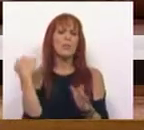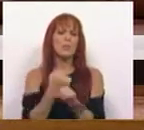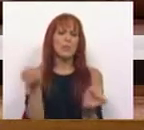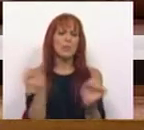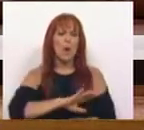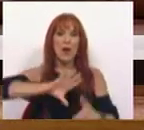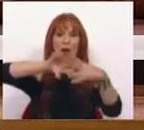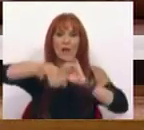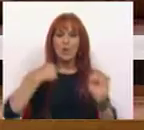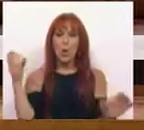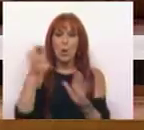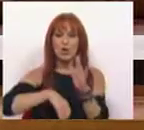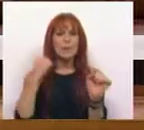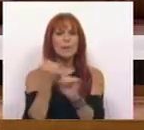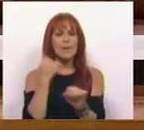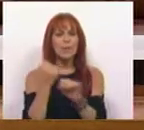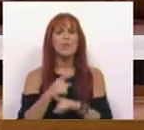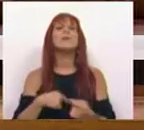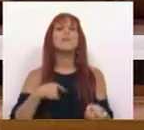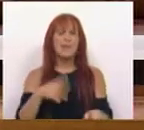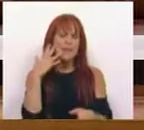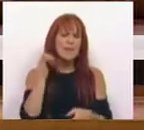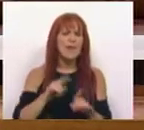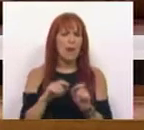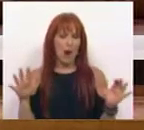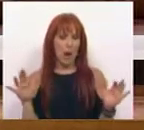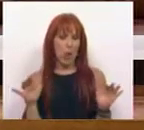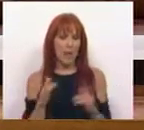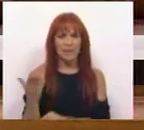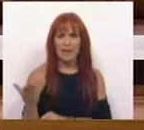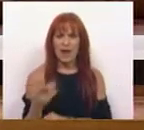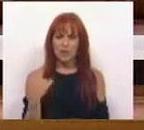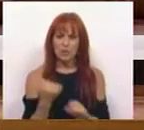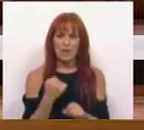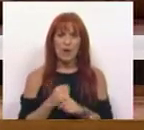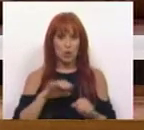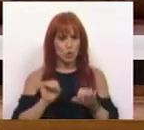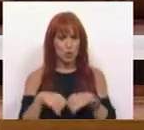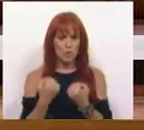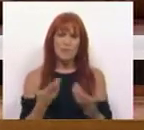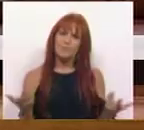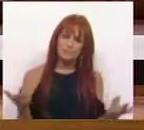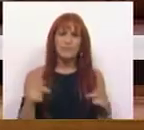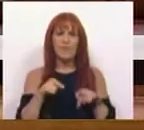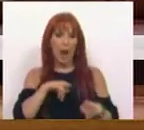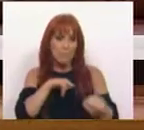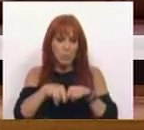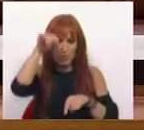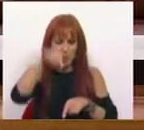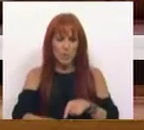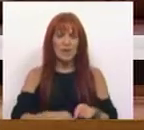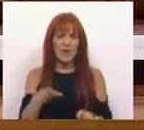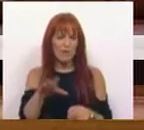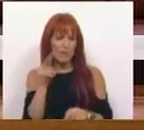a degradação das condições de trabalho e a tentativa de encolher direitos laborais e sociais. E é esta política,